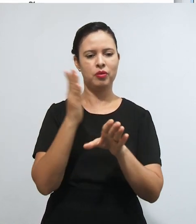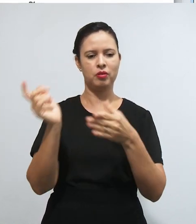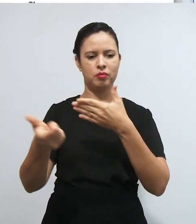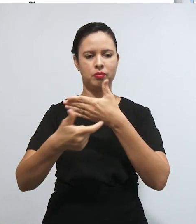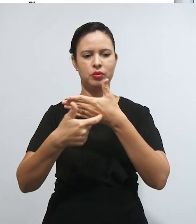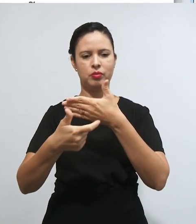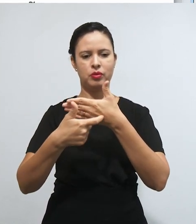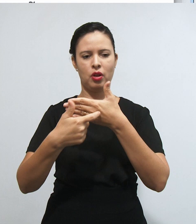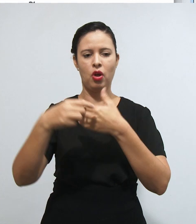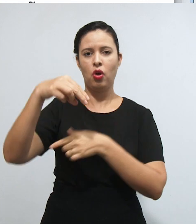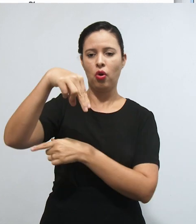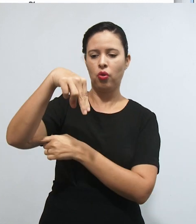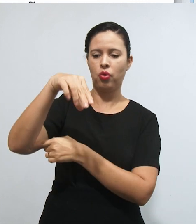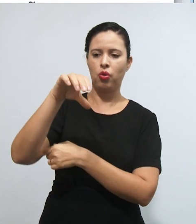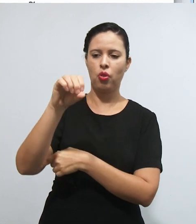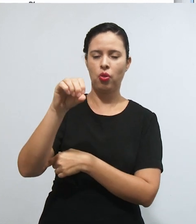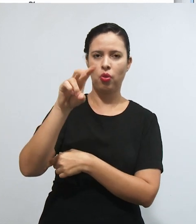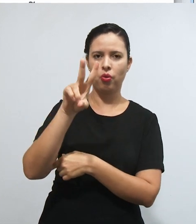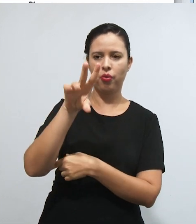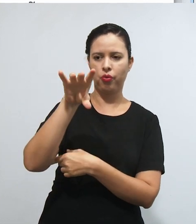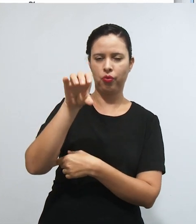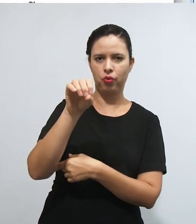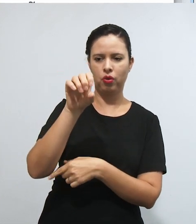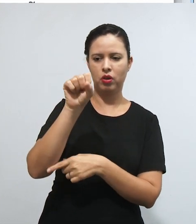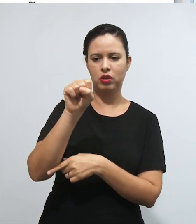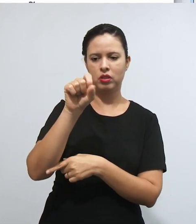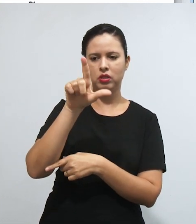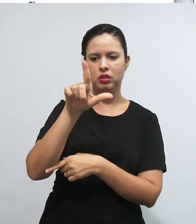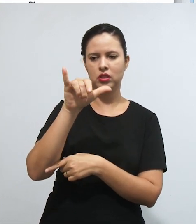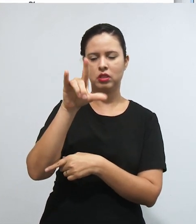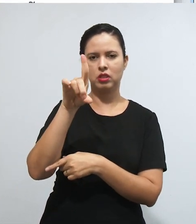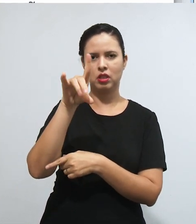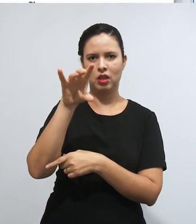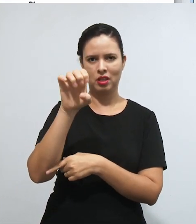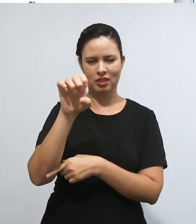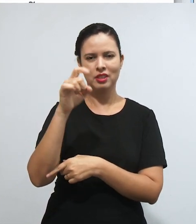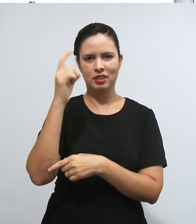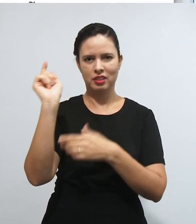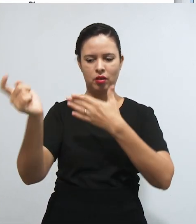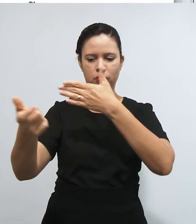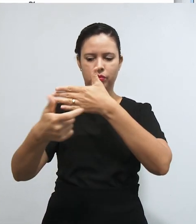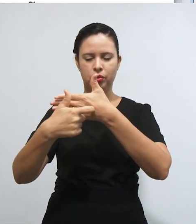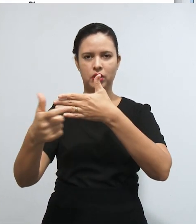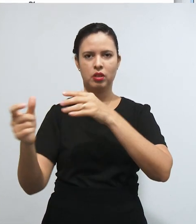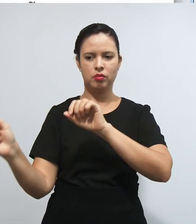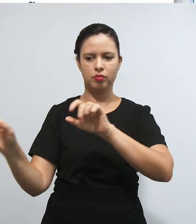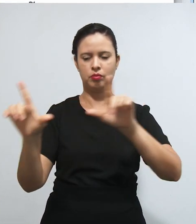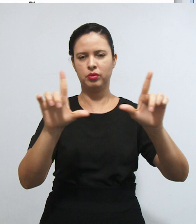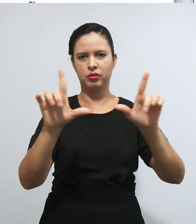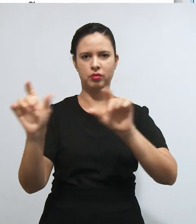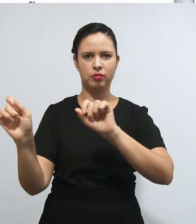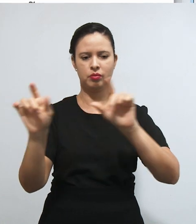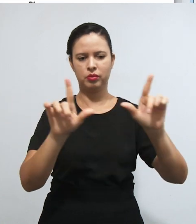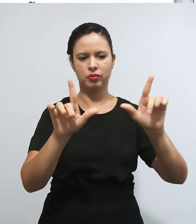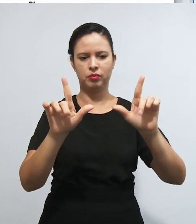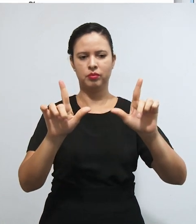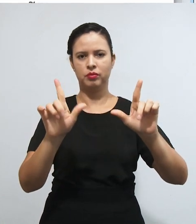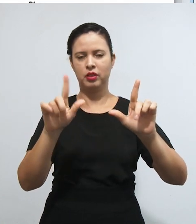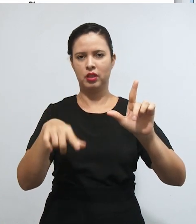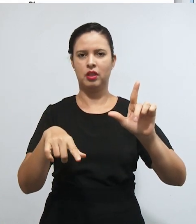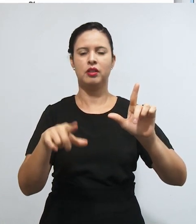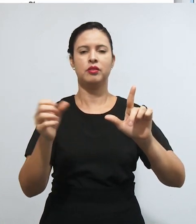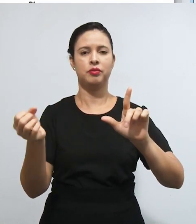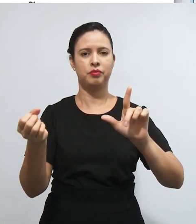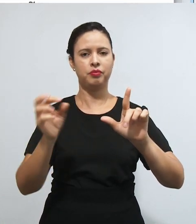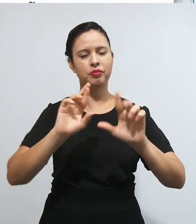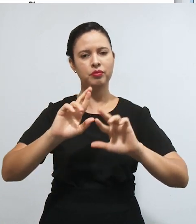cria um novo slide, você pode duplicar os que já tem aqui. Digamos que é o botão que tem de diferencial para os outros menus,